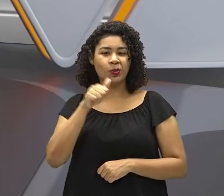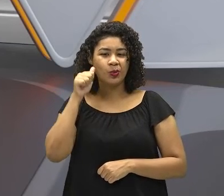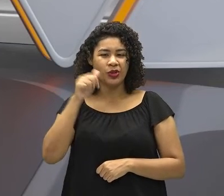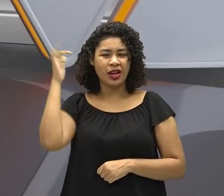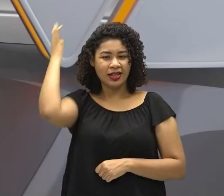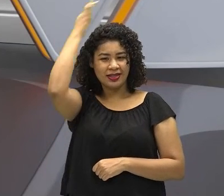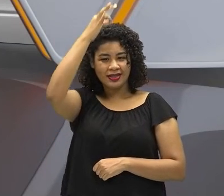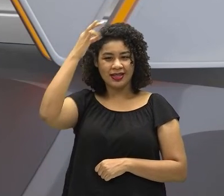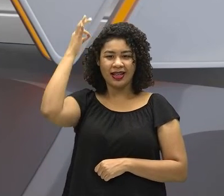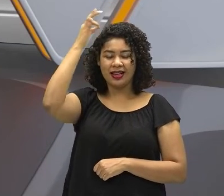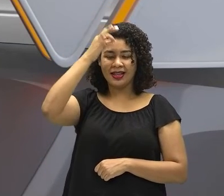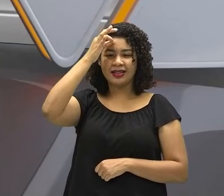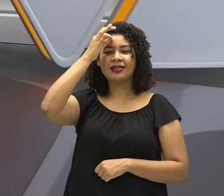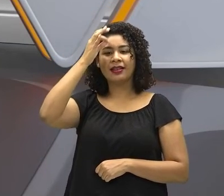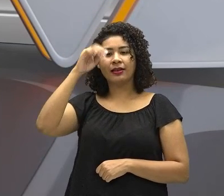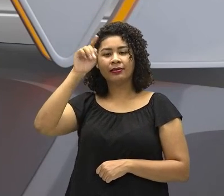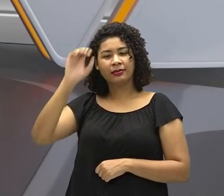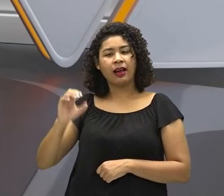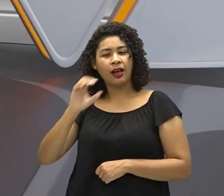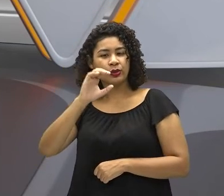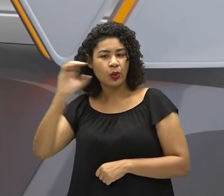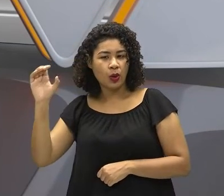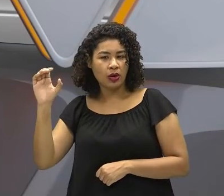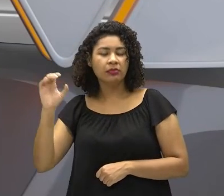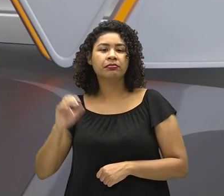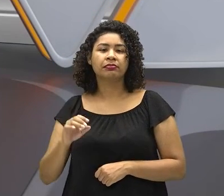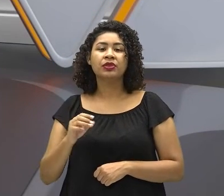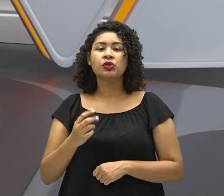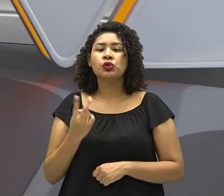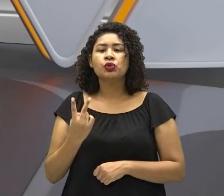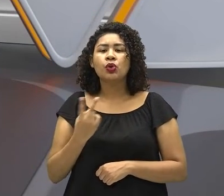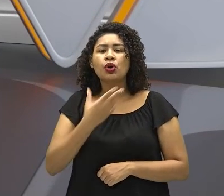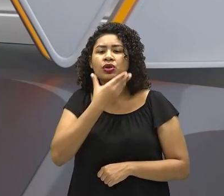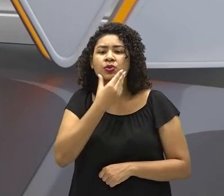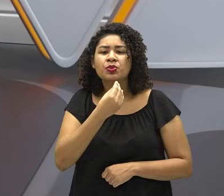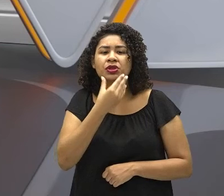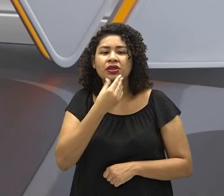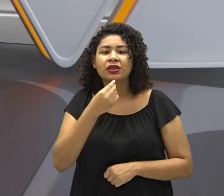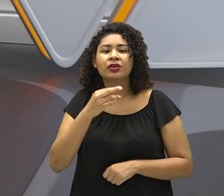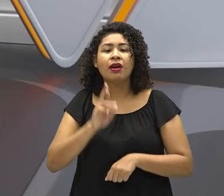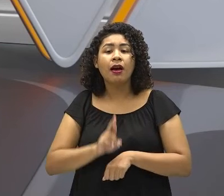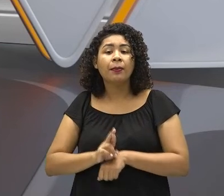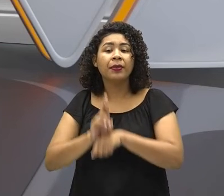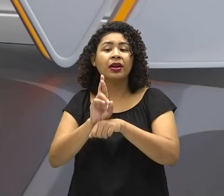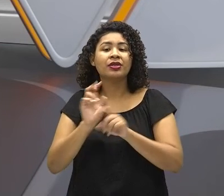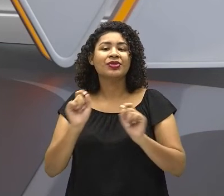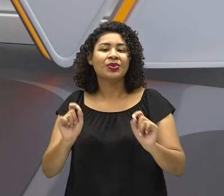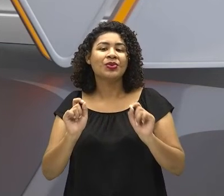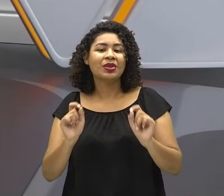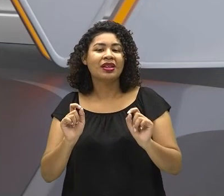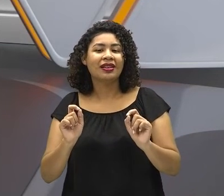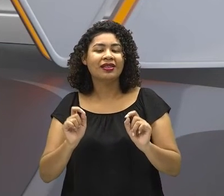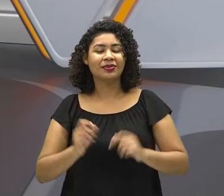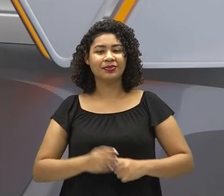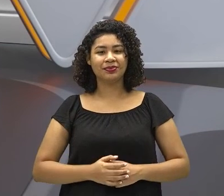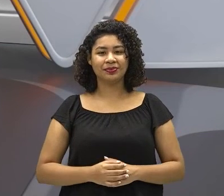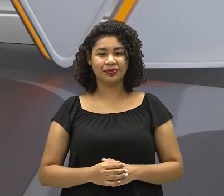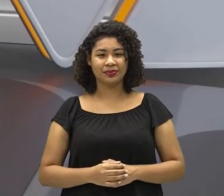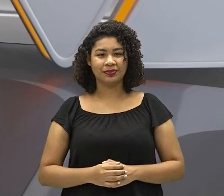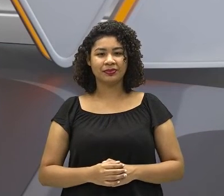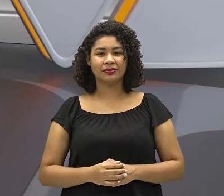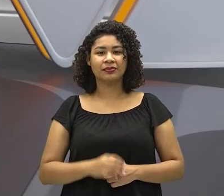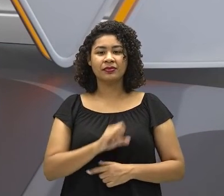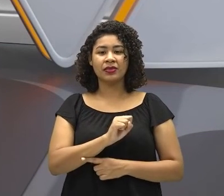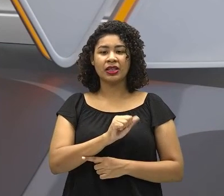dentro da crença católica, e que esses dois menininhos aí estão representando quem? São Francisco